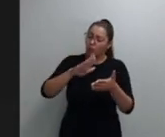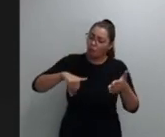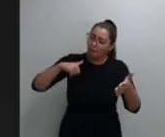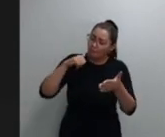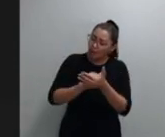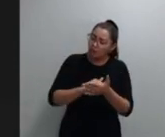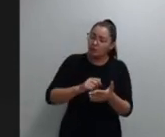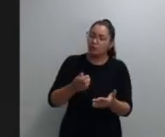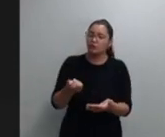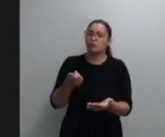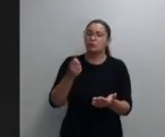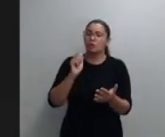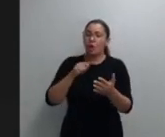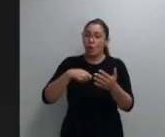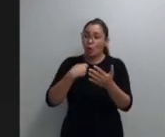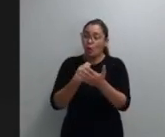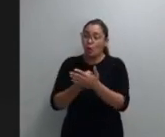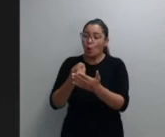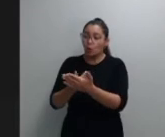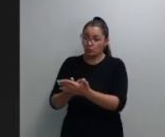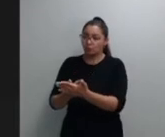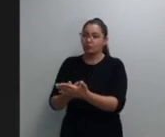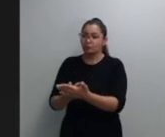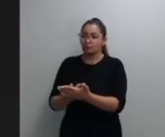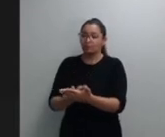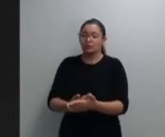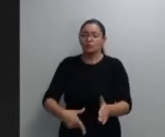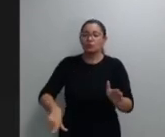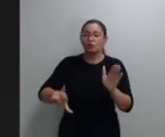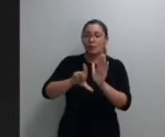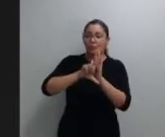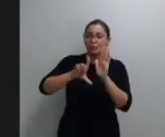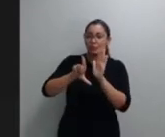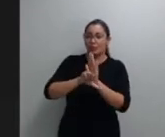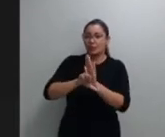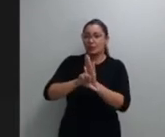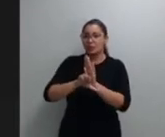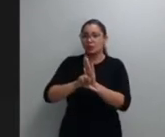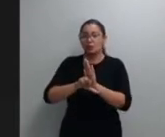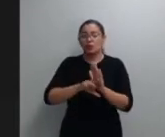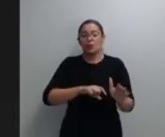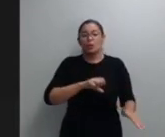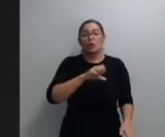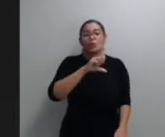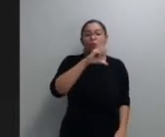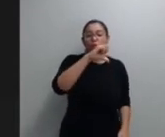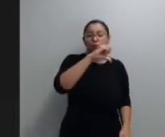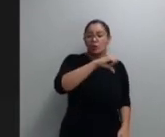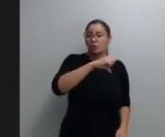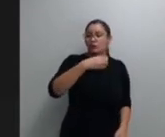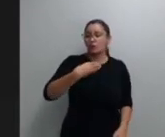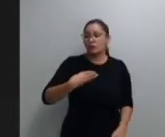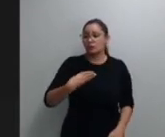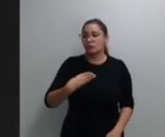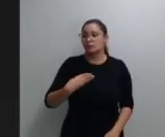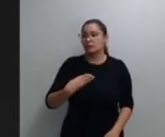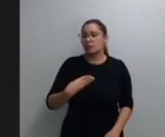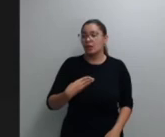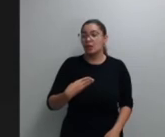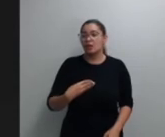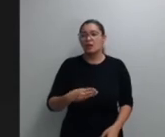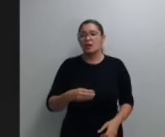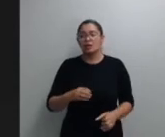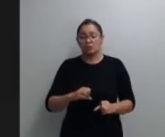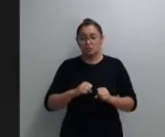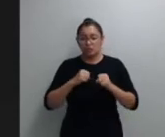5 do artigo 54 da mesma lei já citada 8.884 de 1994 as sentenças tanto na